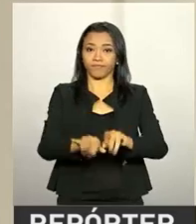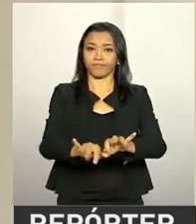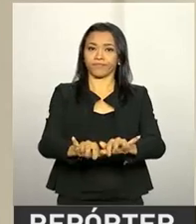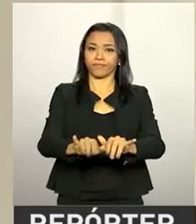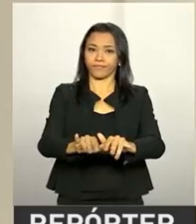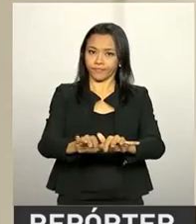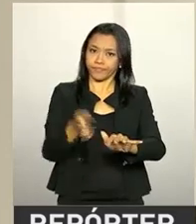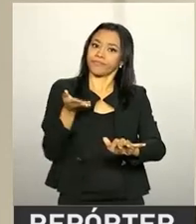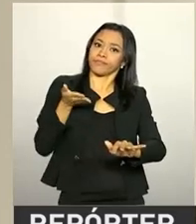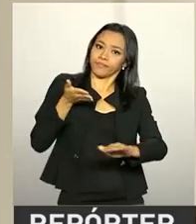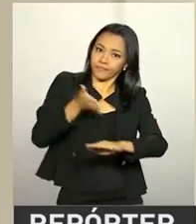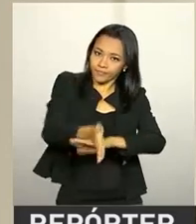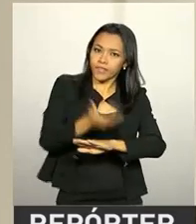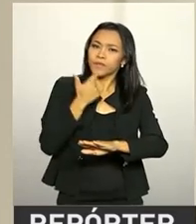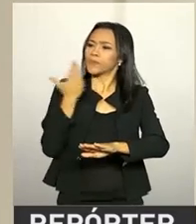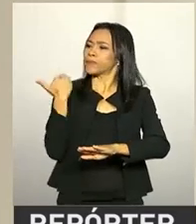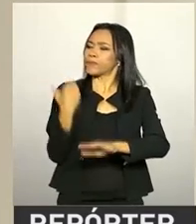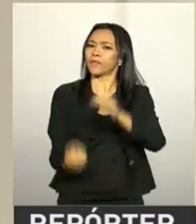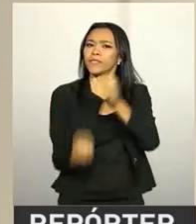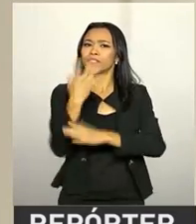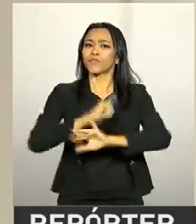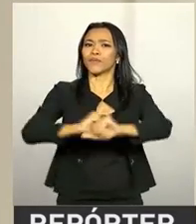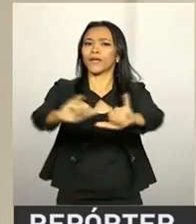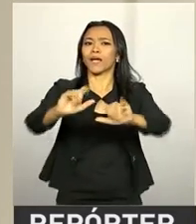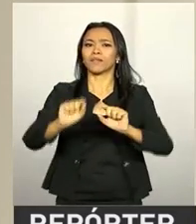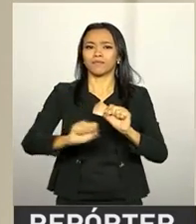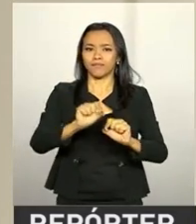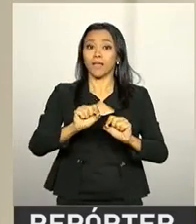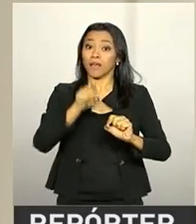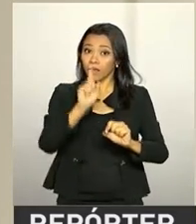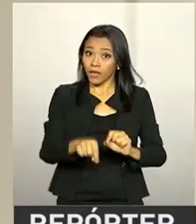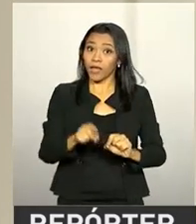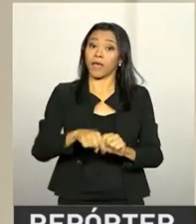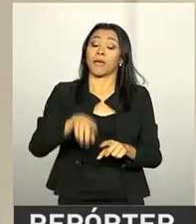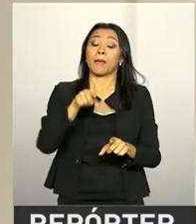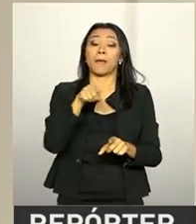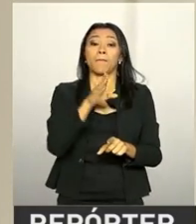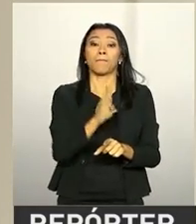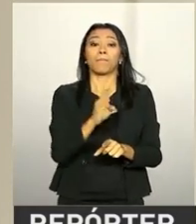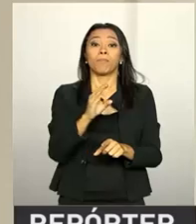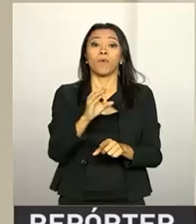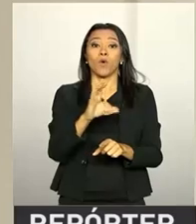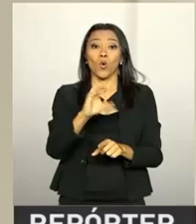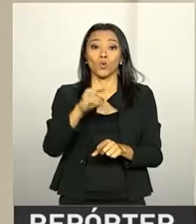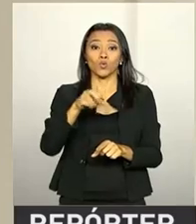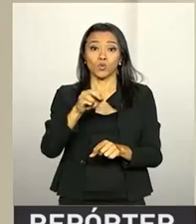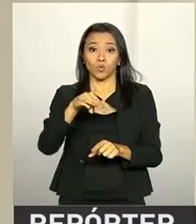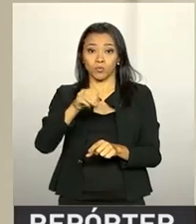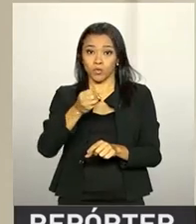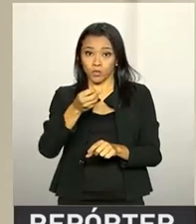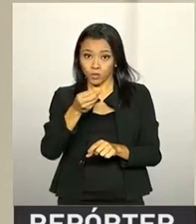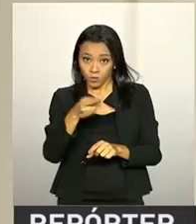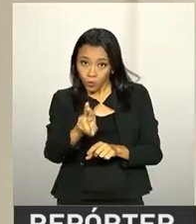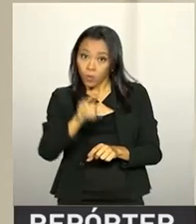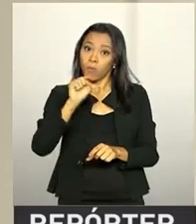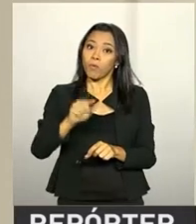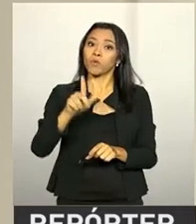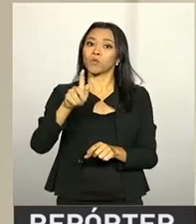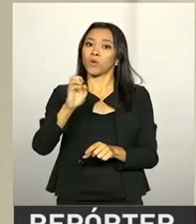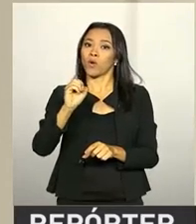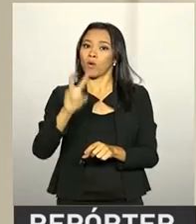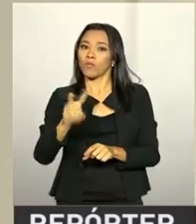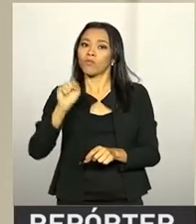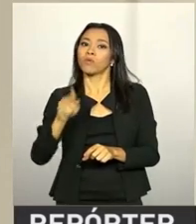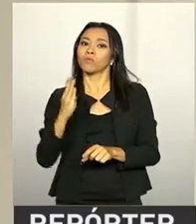nacional do Consumidor lançou recentemente trata--se do consumidor.gov.br é onde você pode inserir sua